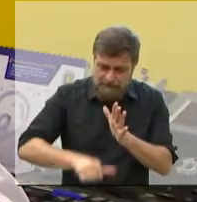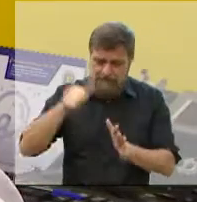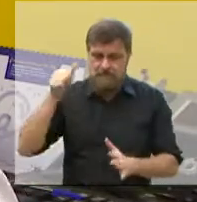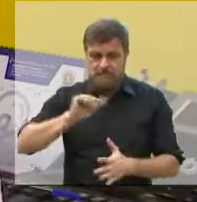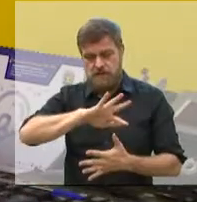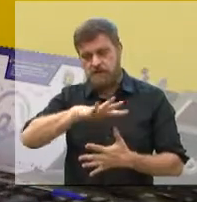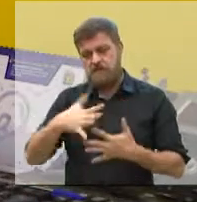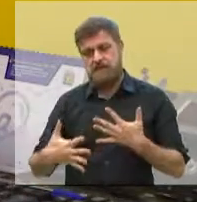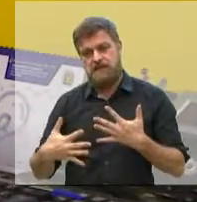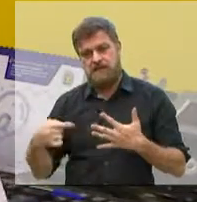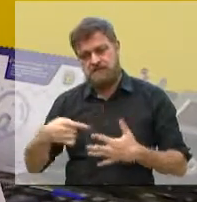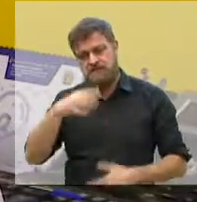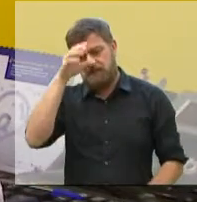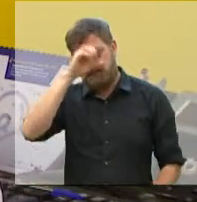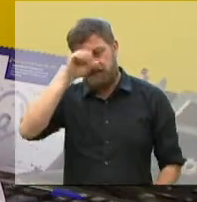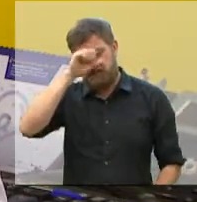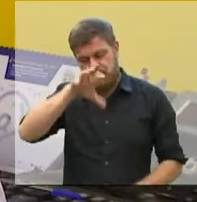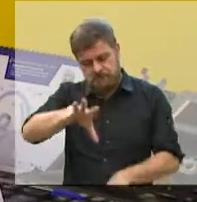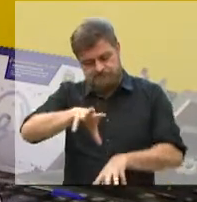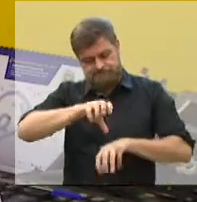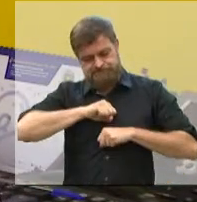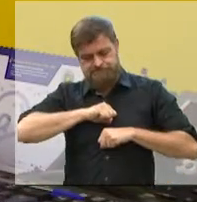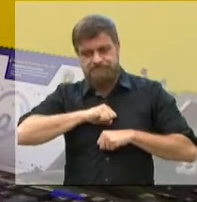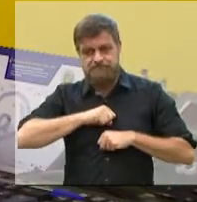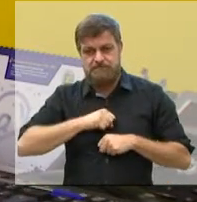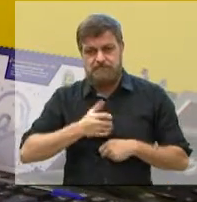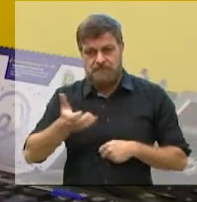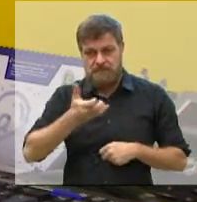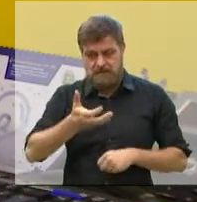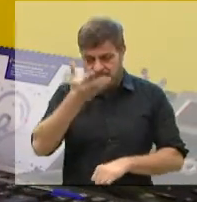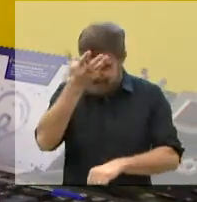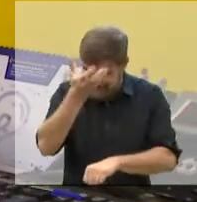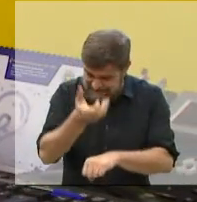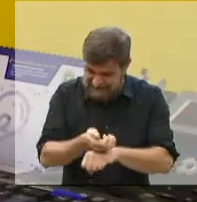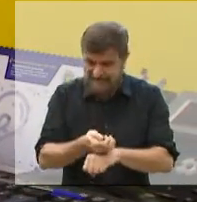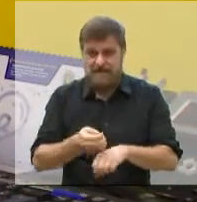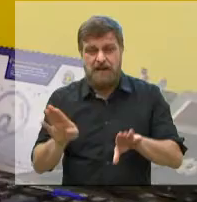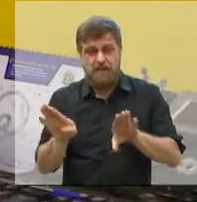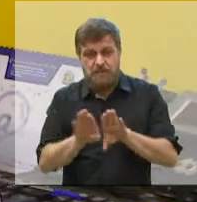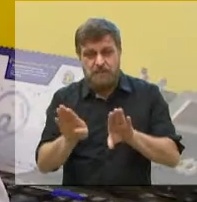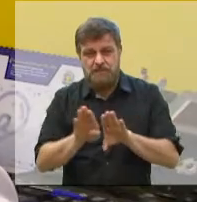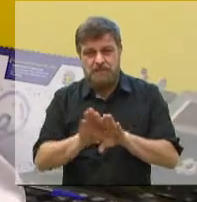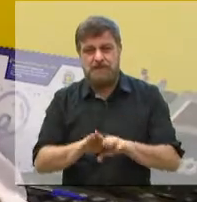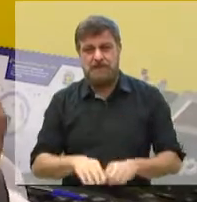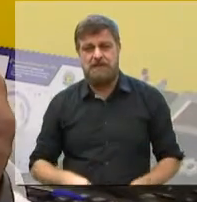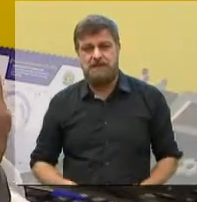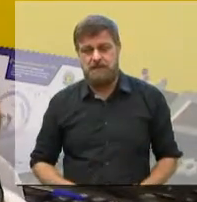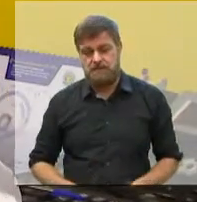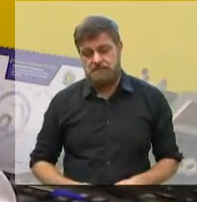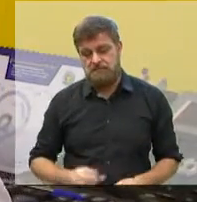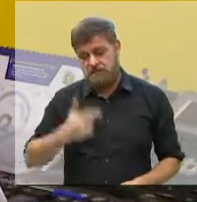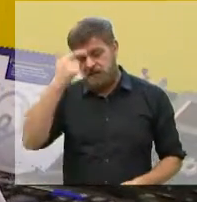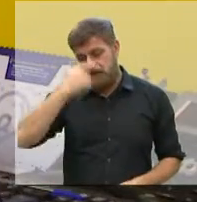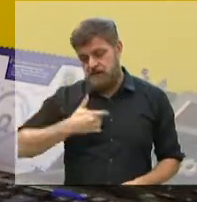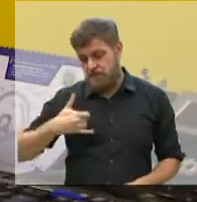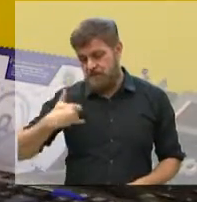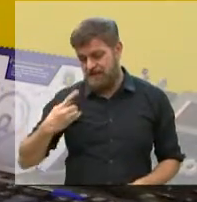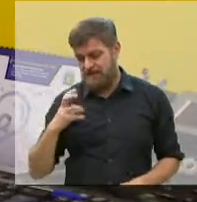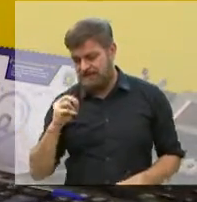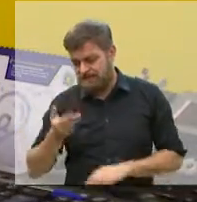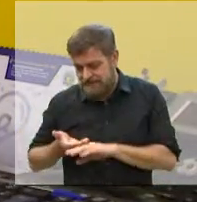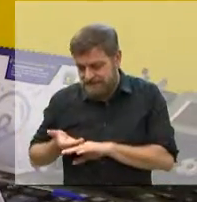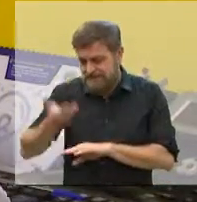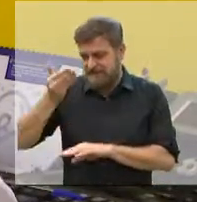dele, que é justamente Libras. Eu gostaria de registrar isso daqui, porque pode ser que eu tenha mais de 50, eu